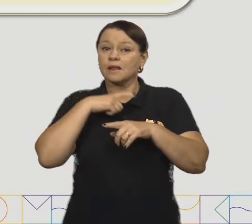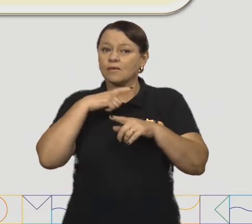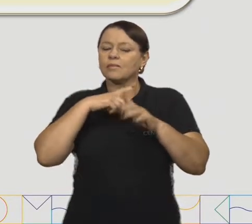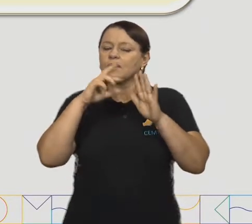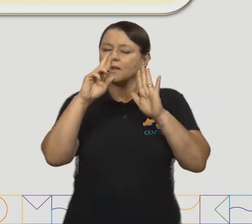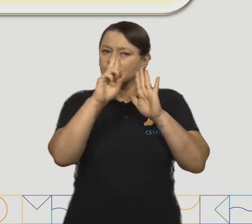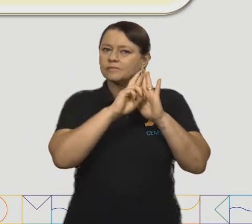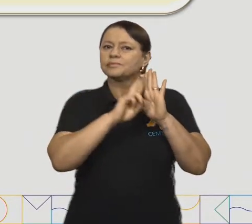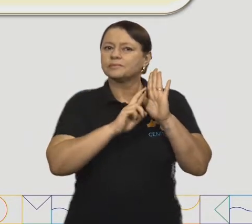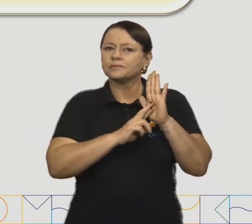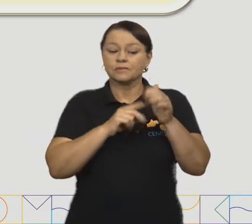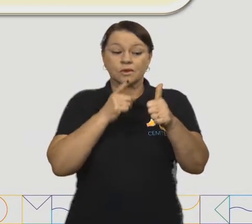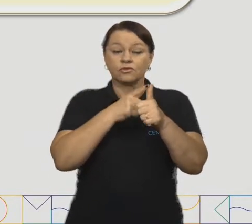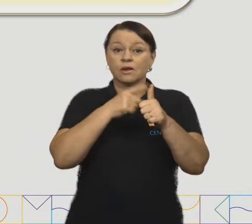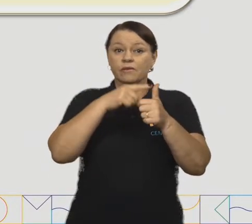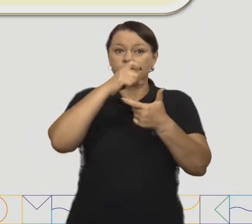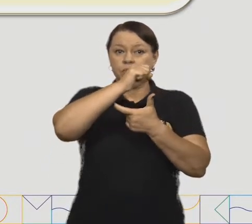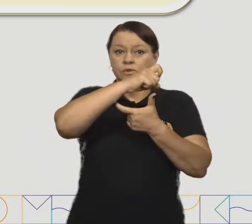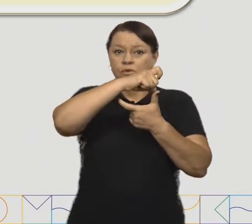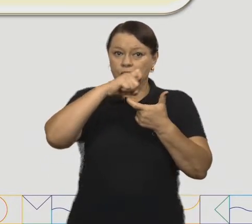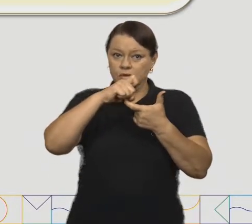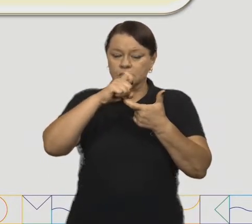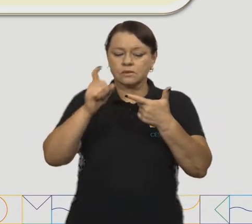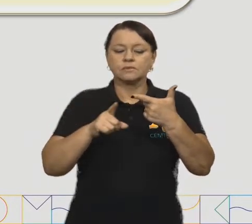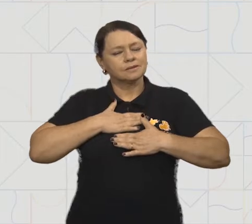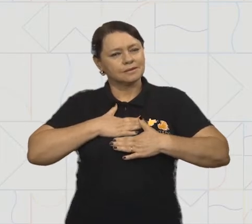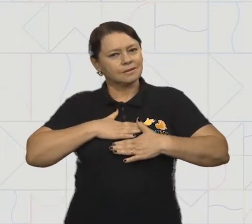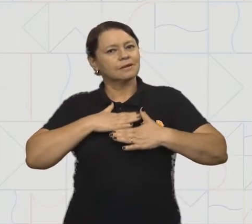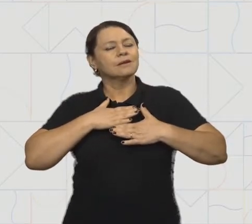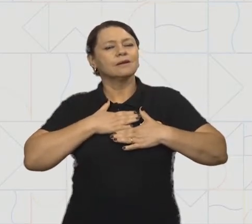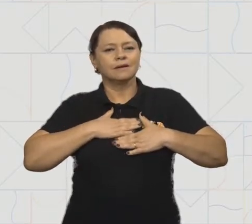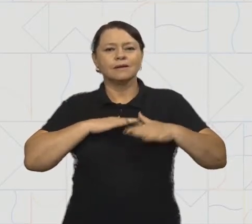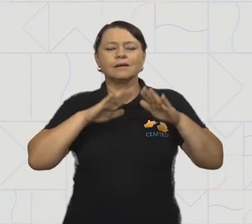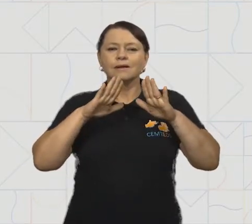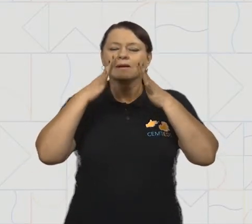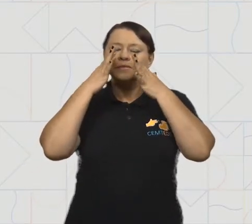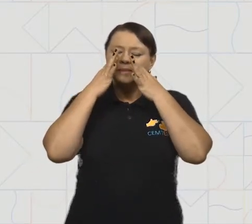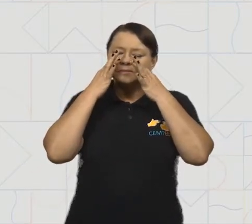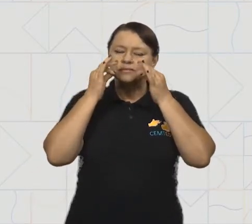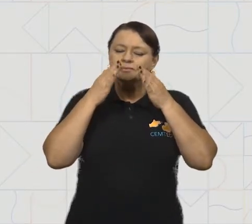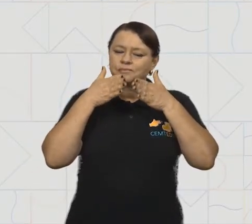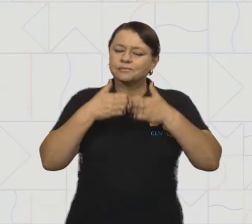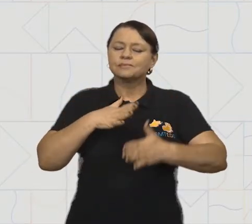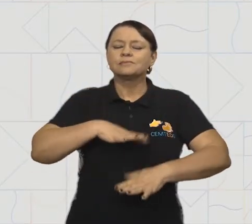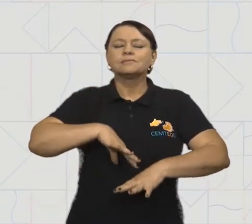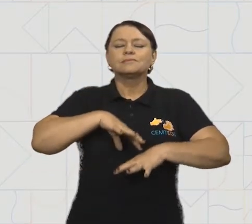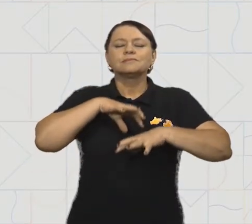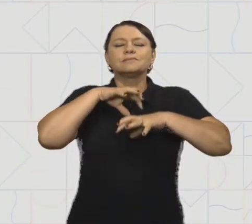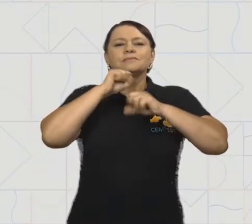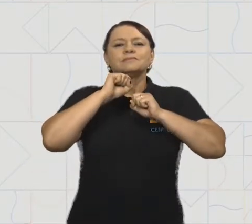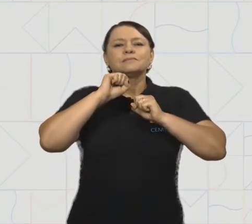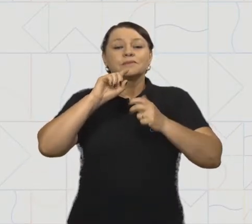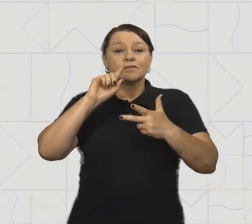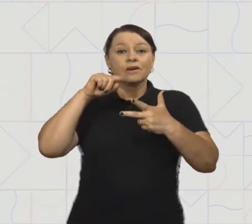passou, existem 3 palavras lá que são paroxítonas: automóvel, álbum